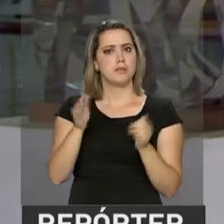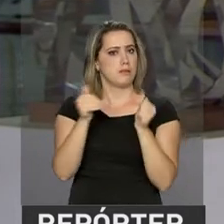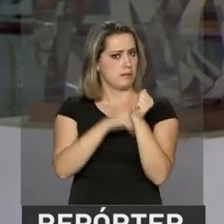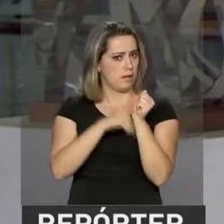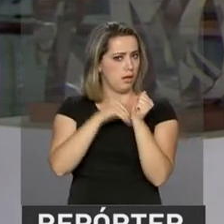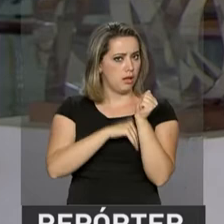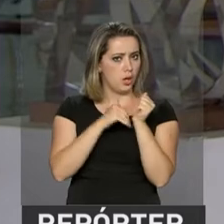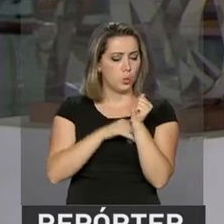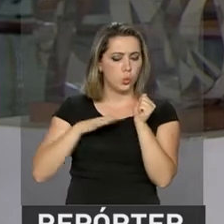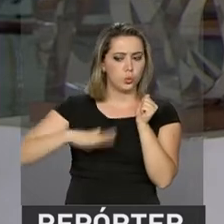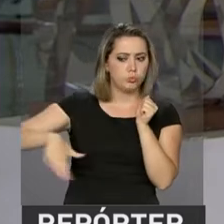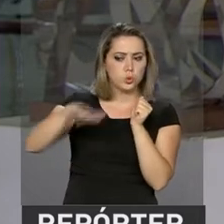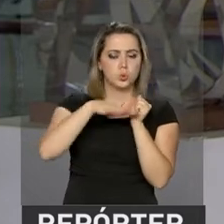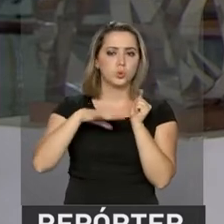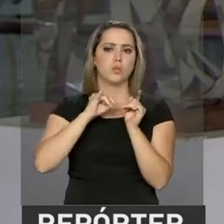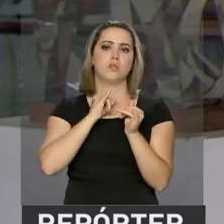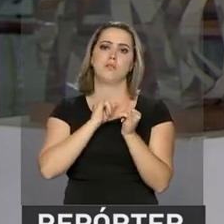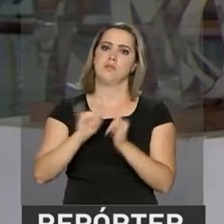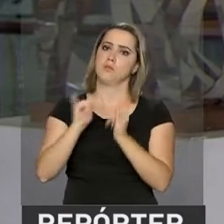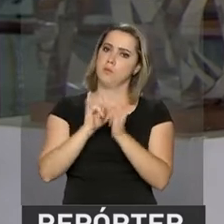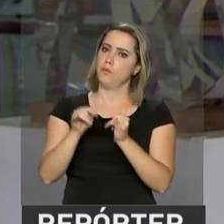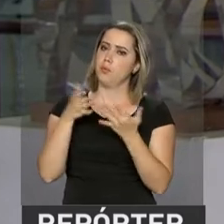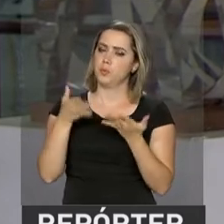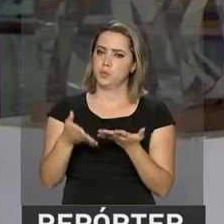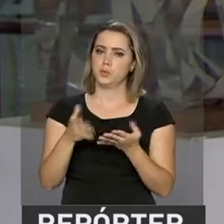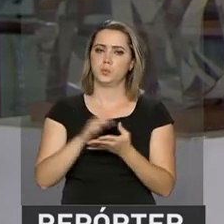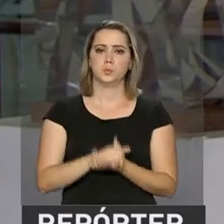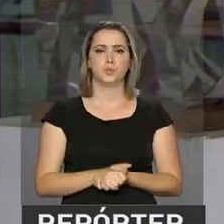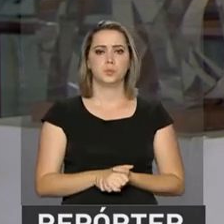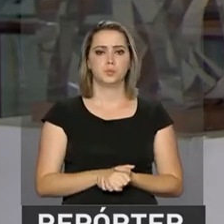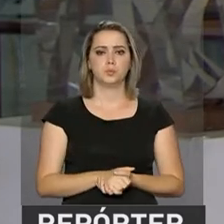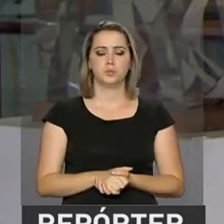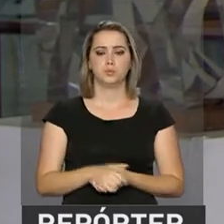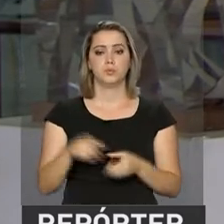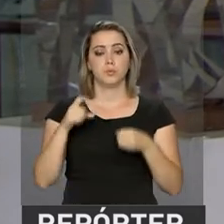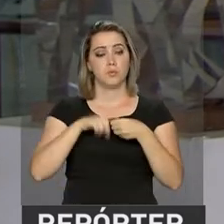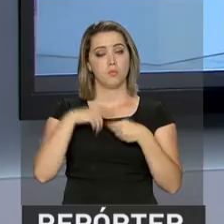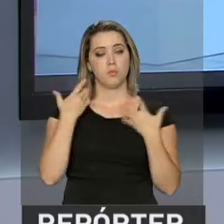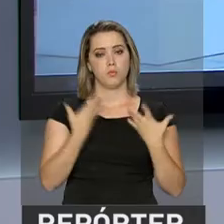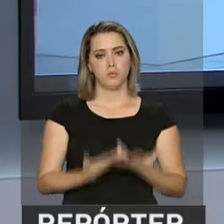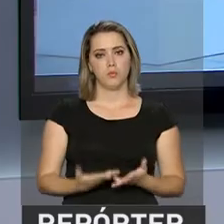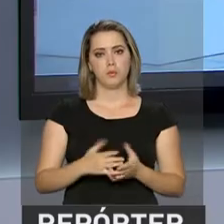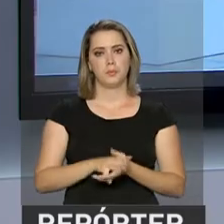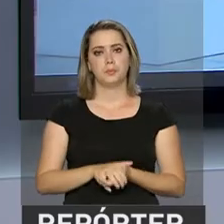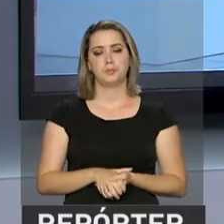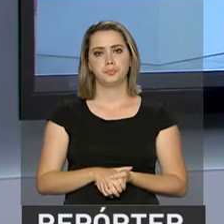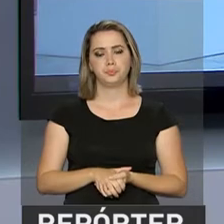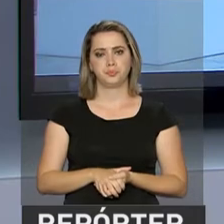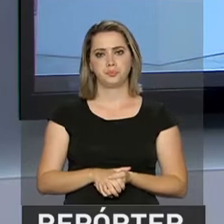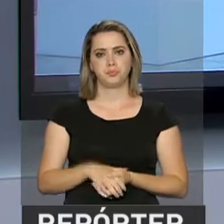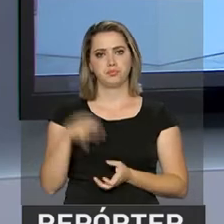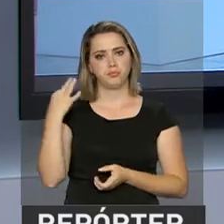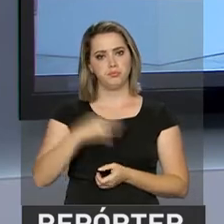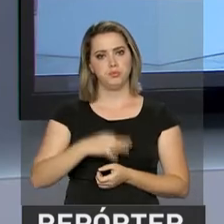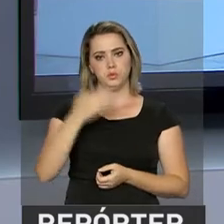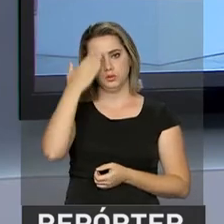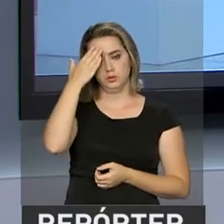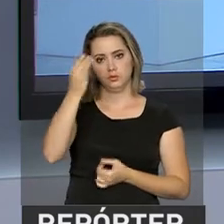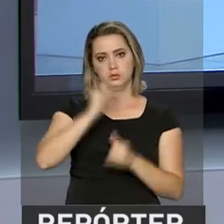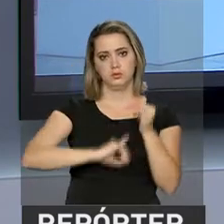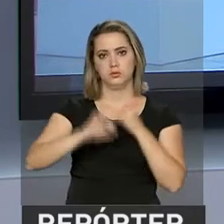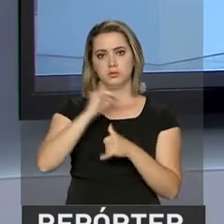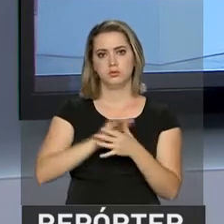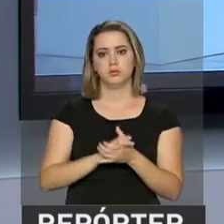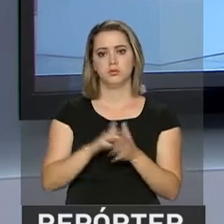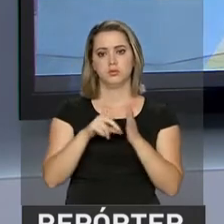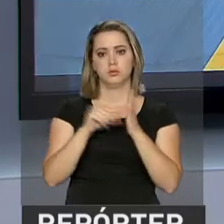sigilo dessas informações e dados. Eu volto com você no estúdio, Leandro. Ok, Paulo, obrigado pelas suas informações